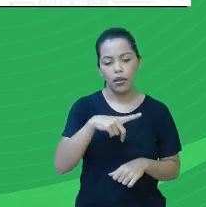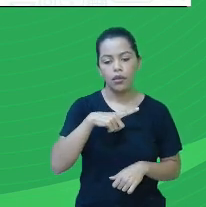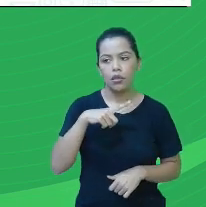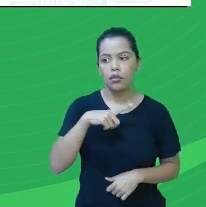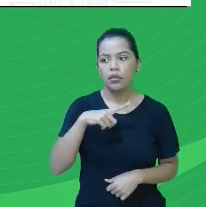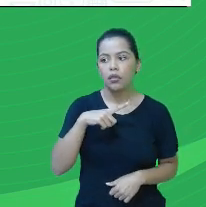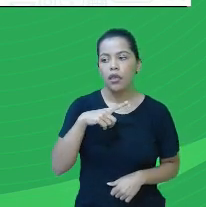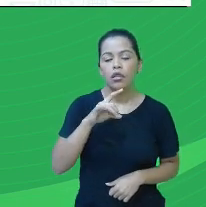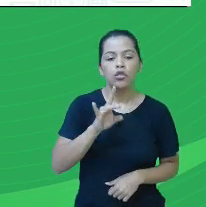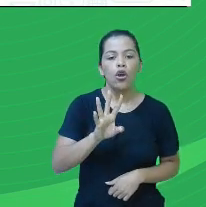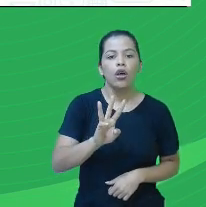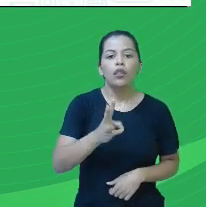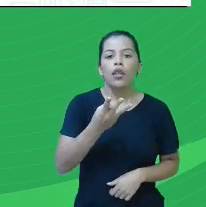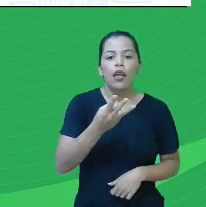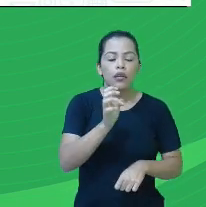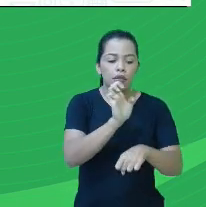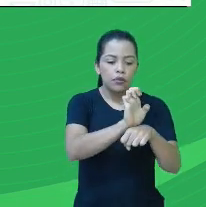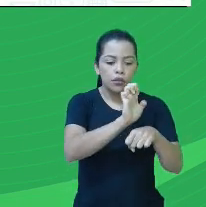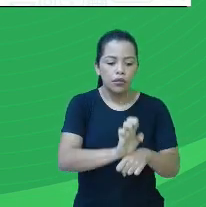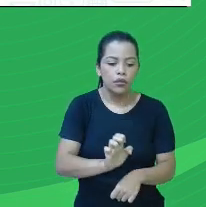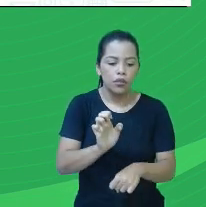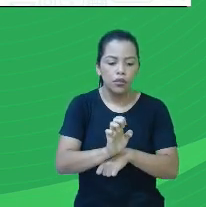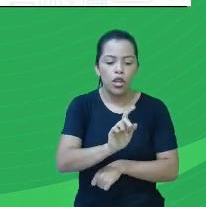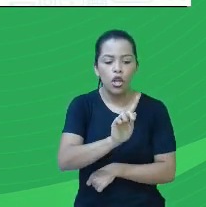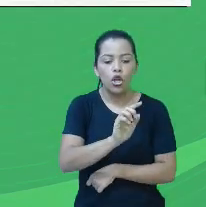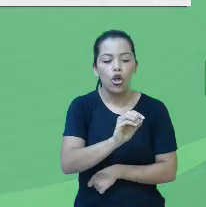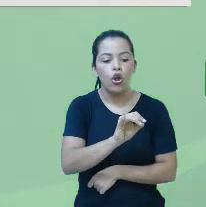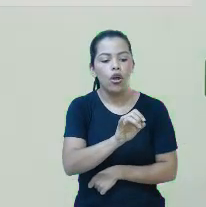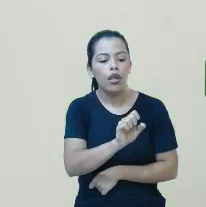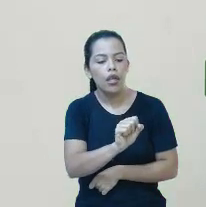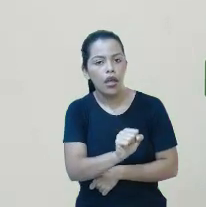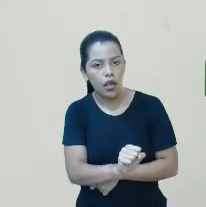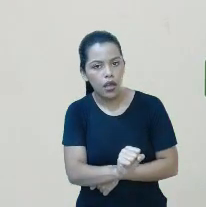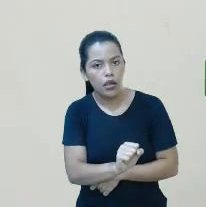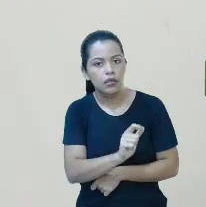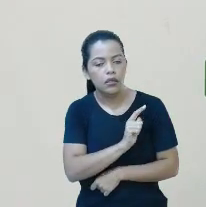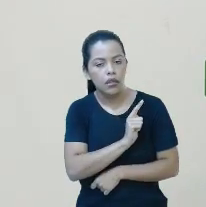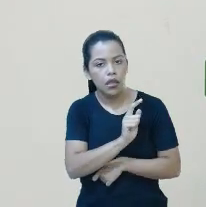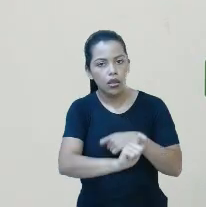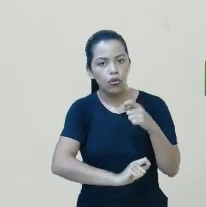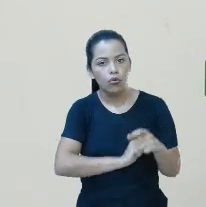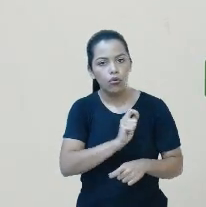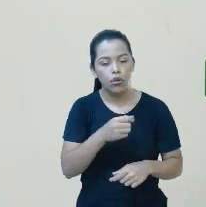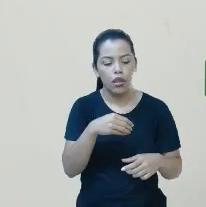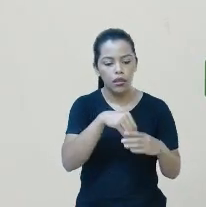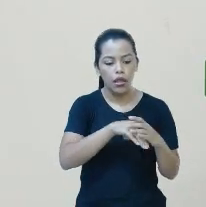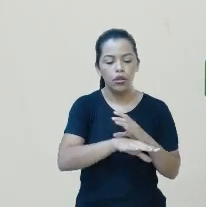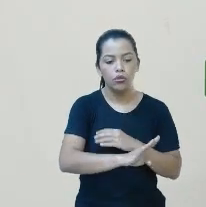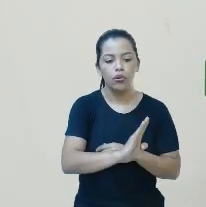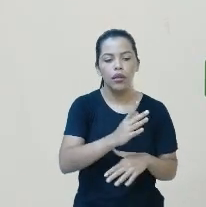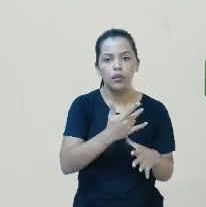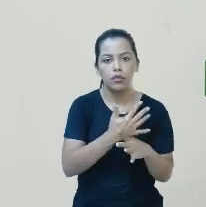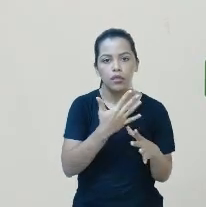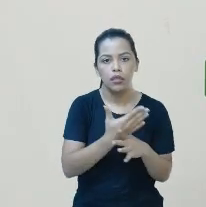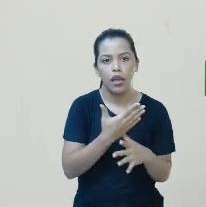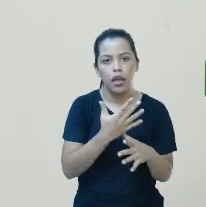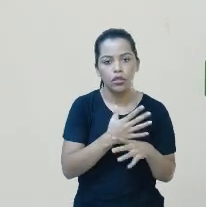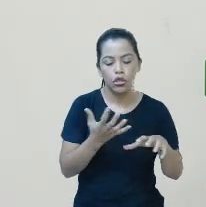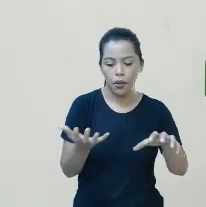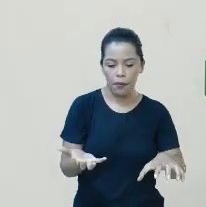apenas esses 3 estados e no estado de Goiás está a cidade de Brasília, que é a